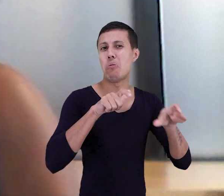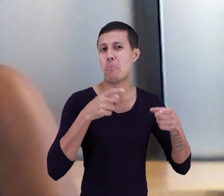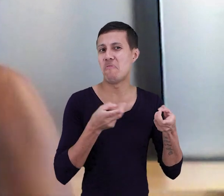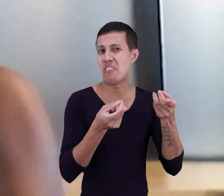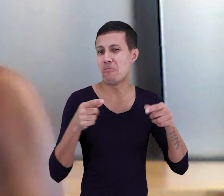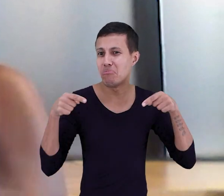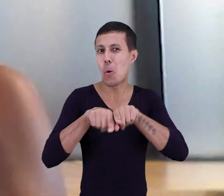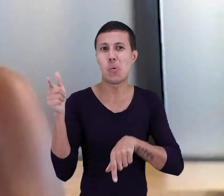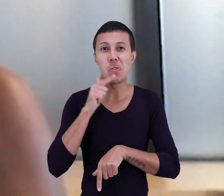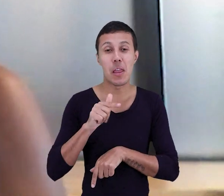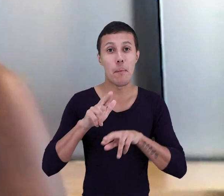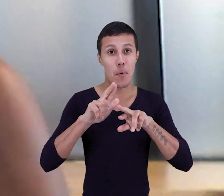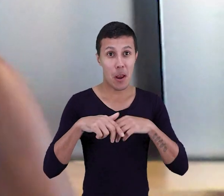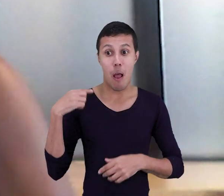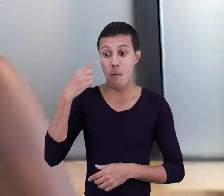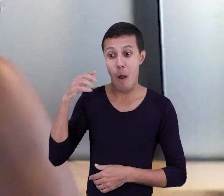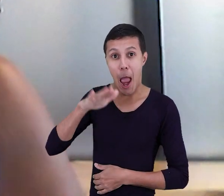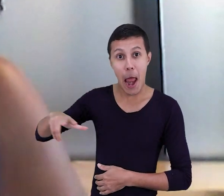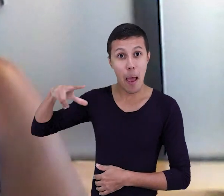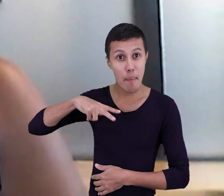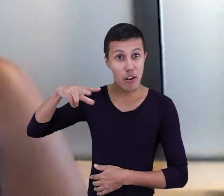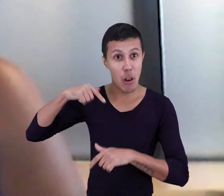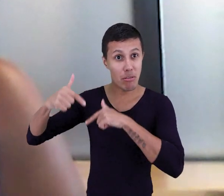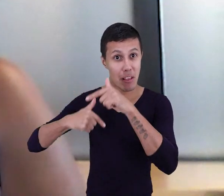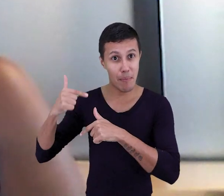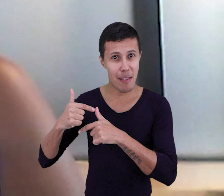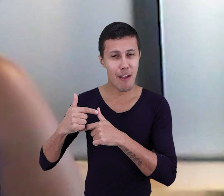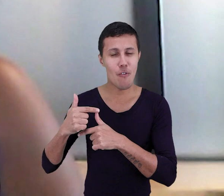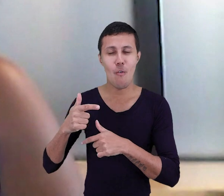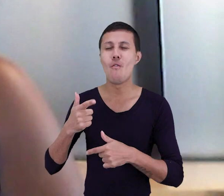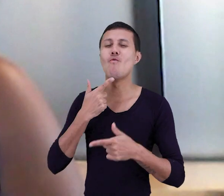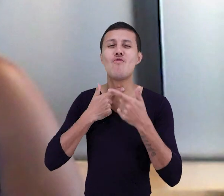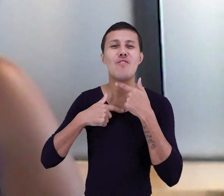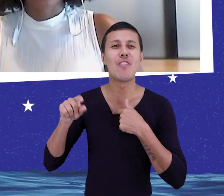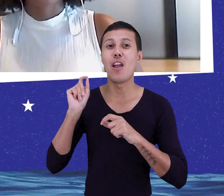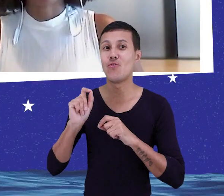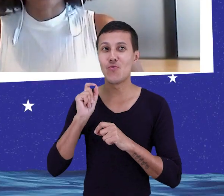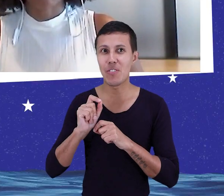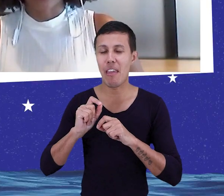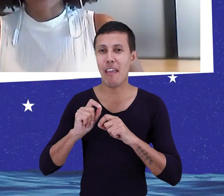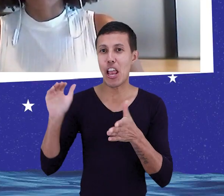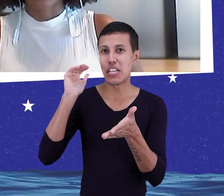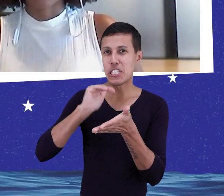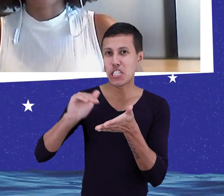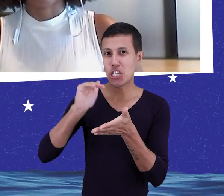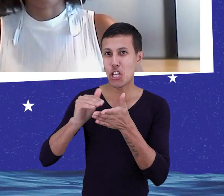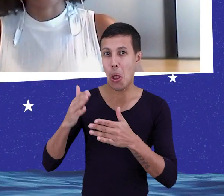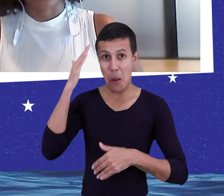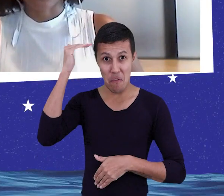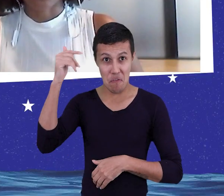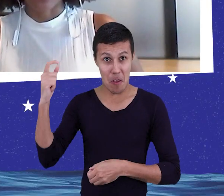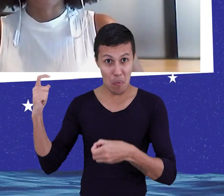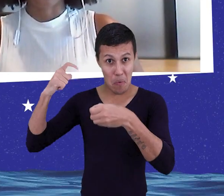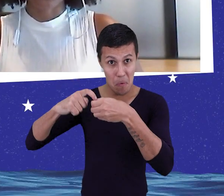vai para a advocacia privada, existe o desejo de você se tornar sócio de um grande escritório. E eu trabalhava na época, né, quando